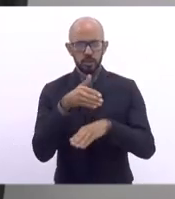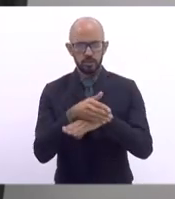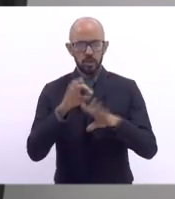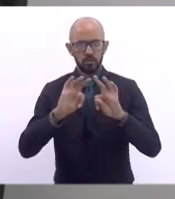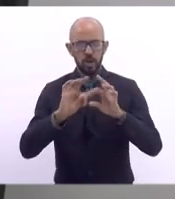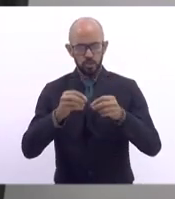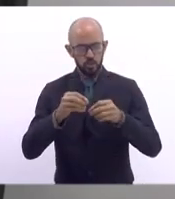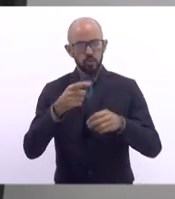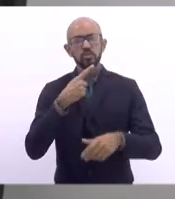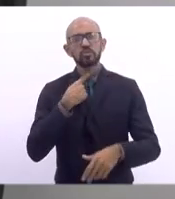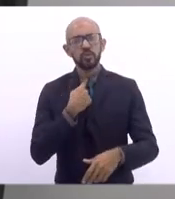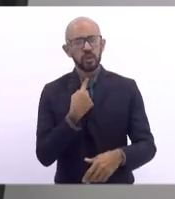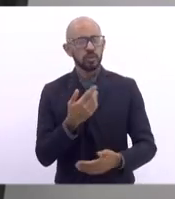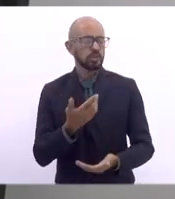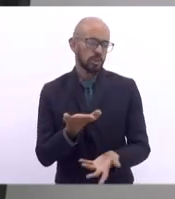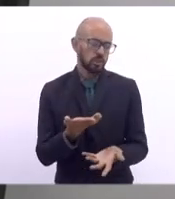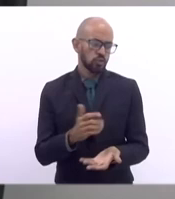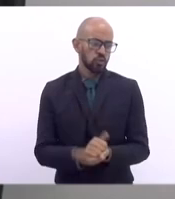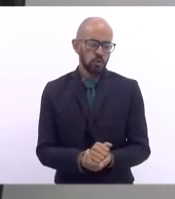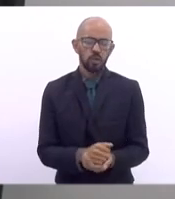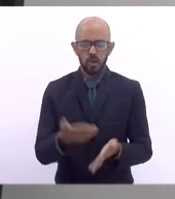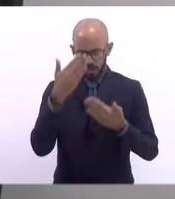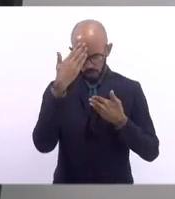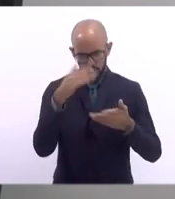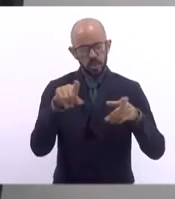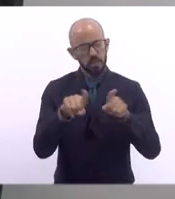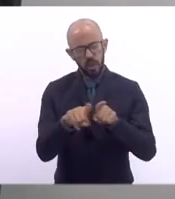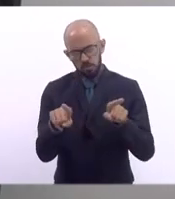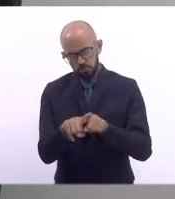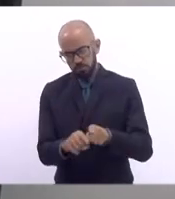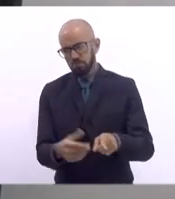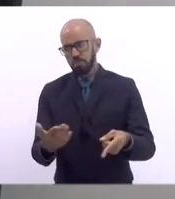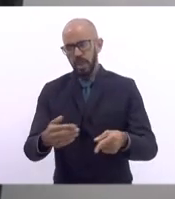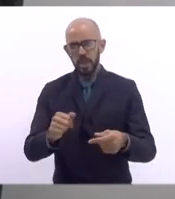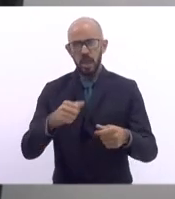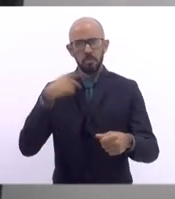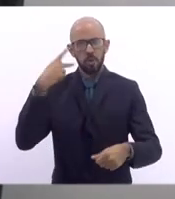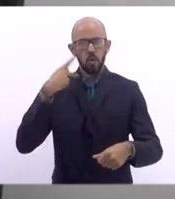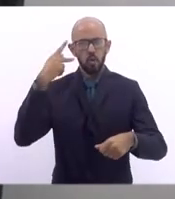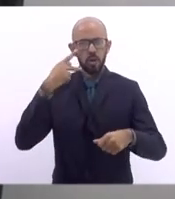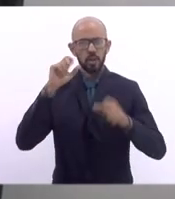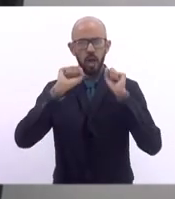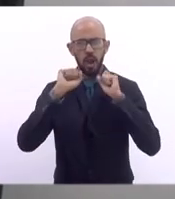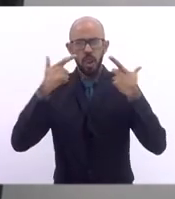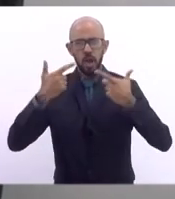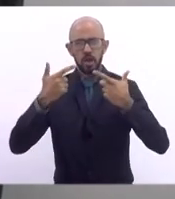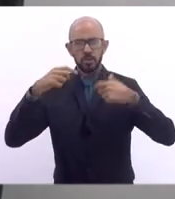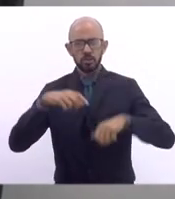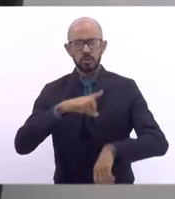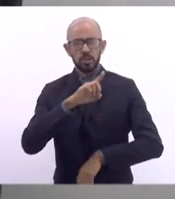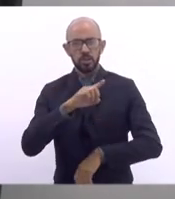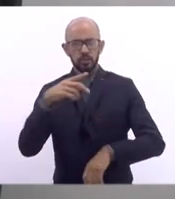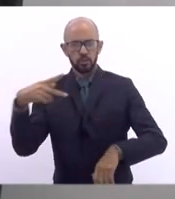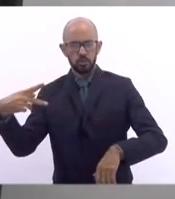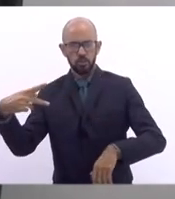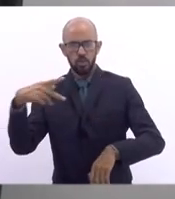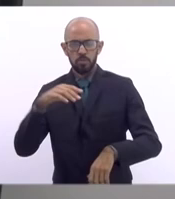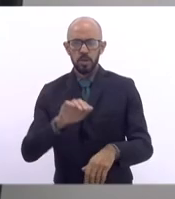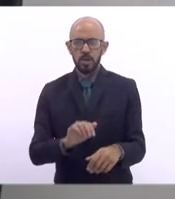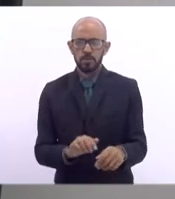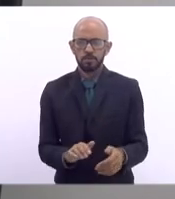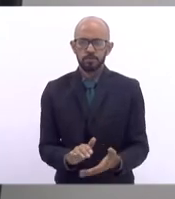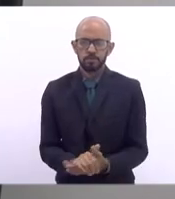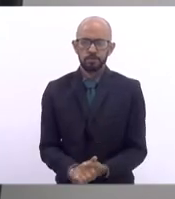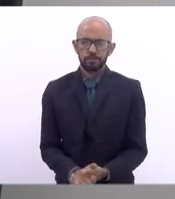já agradecendo a presença da procuradoria da alerj e da defensoria pública e